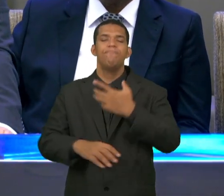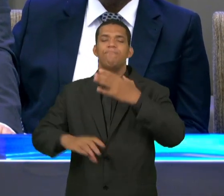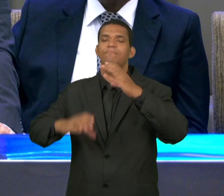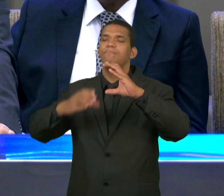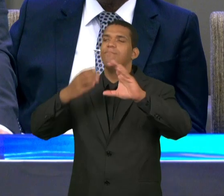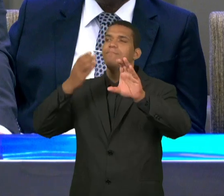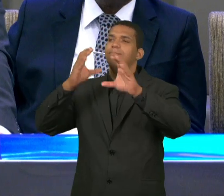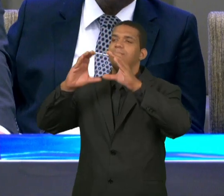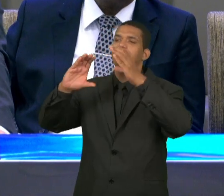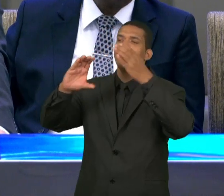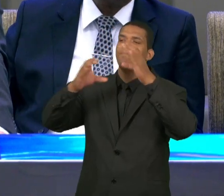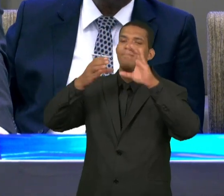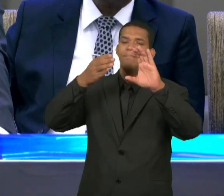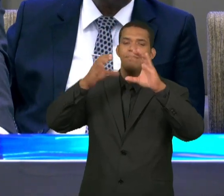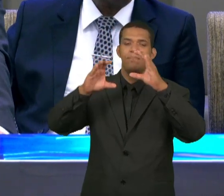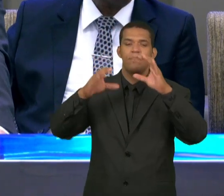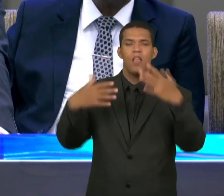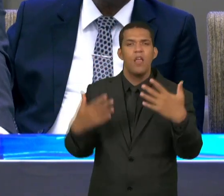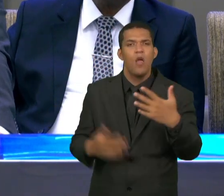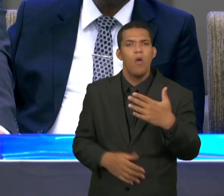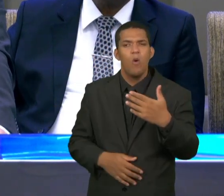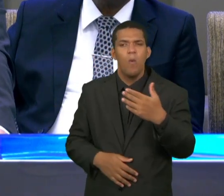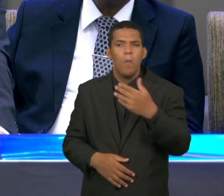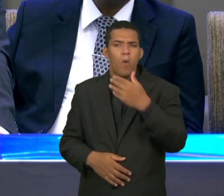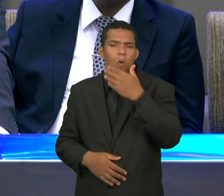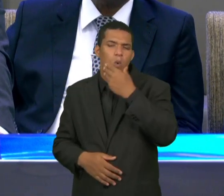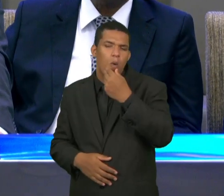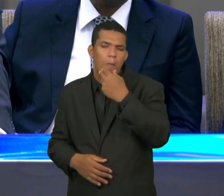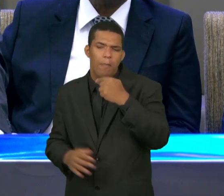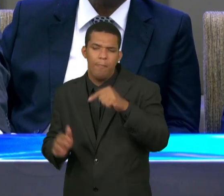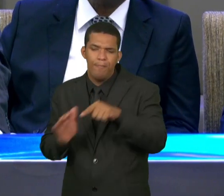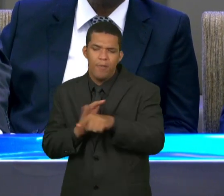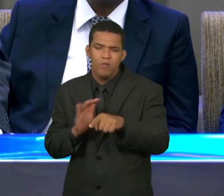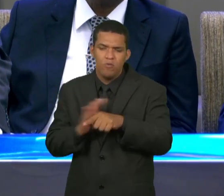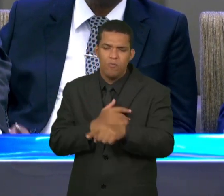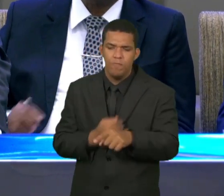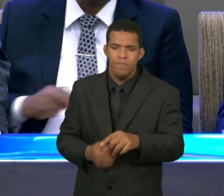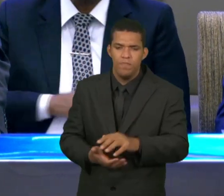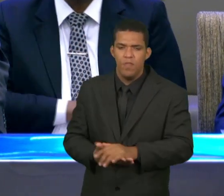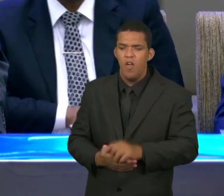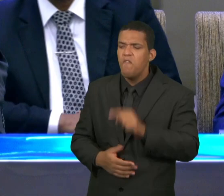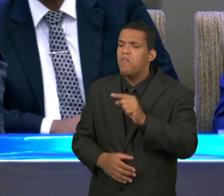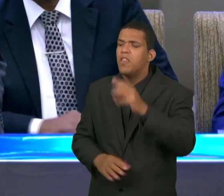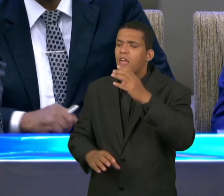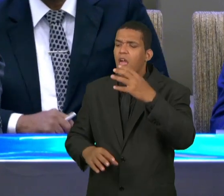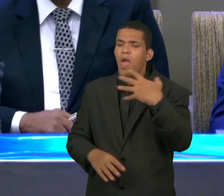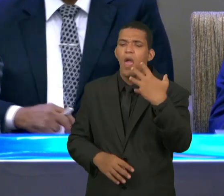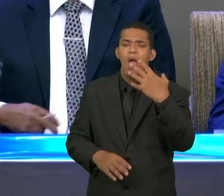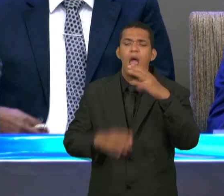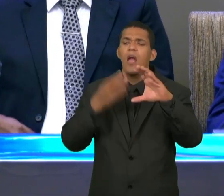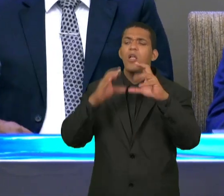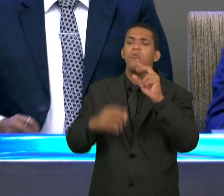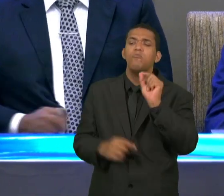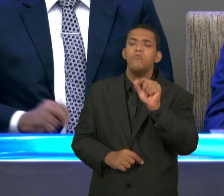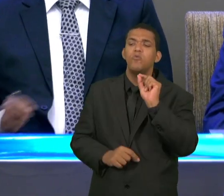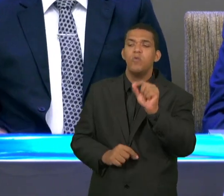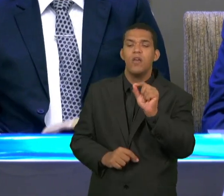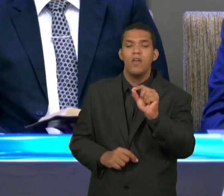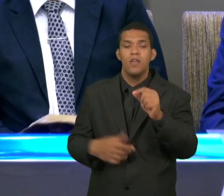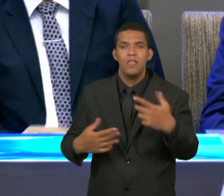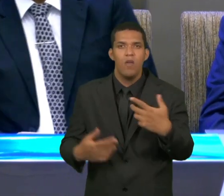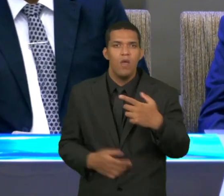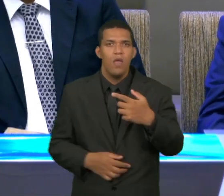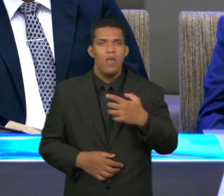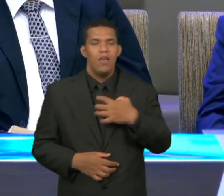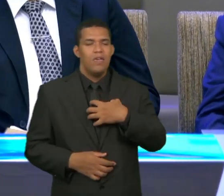E o seu biógrafo perguntou, um dos seus biógrafos perguntou e disse: o que é que vocês cantam? Ele encheu os olhos d'água e